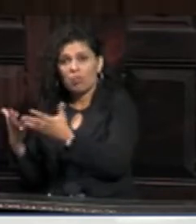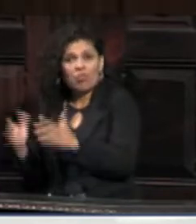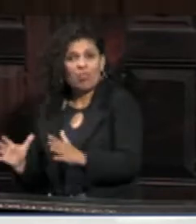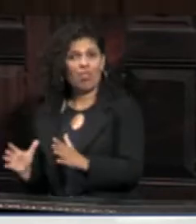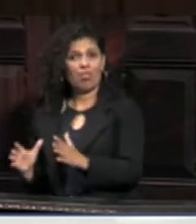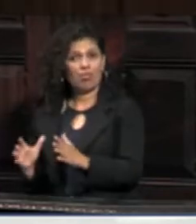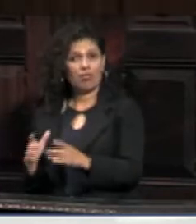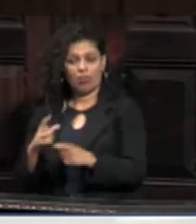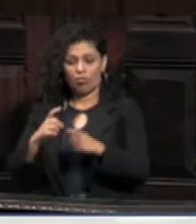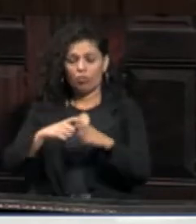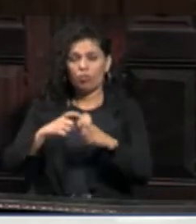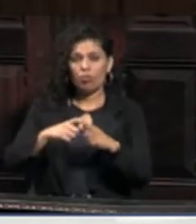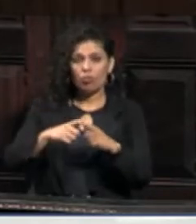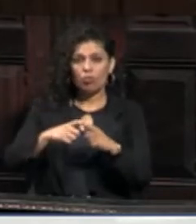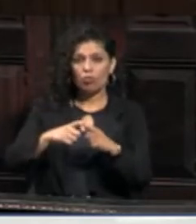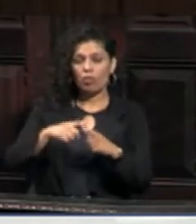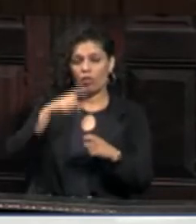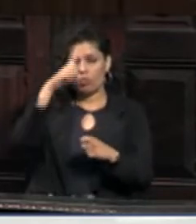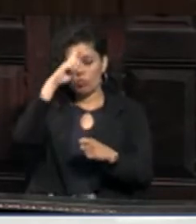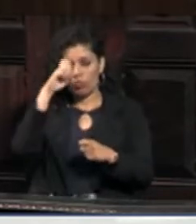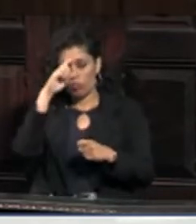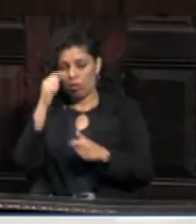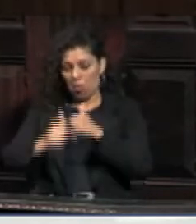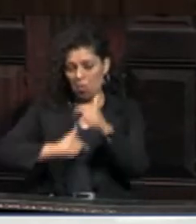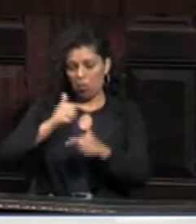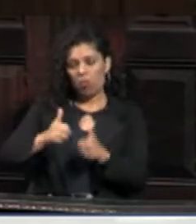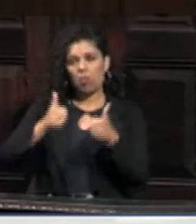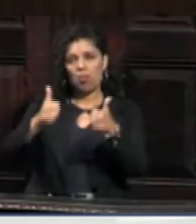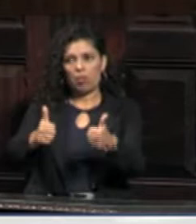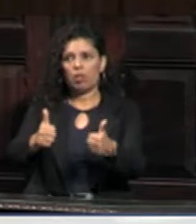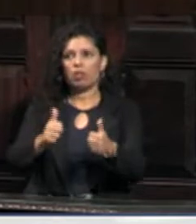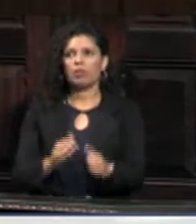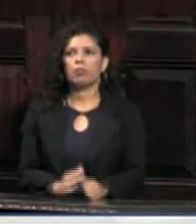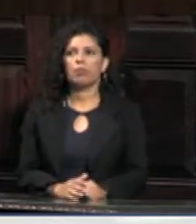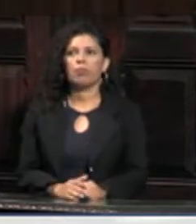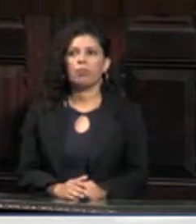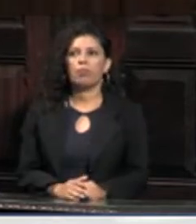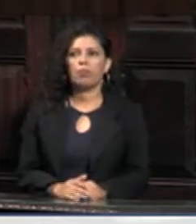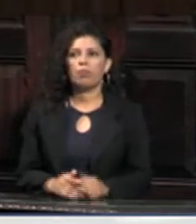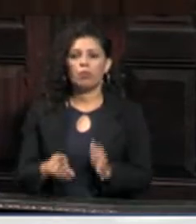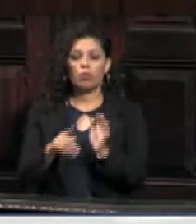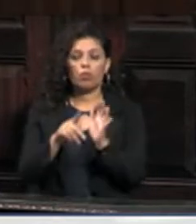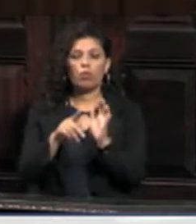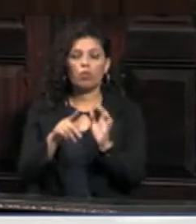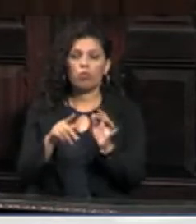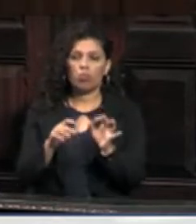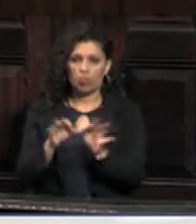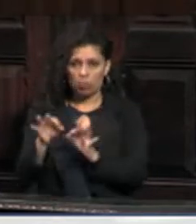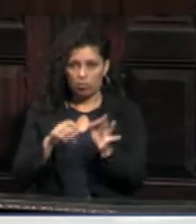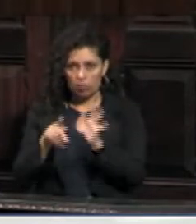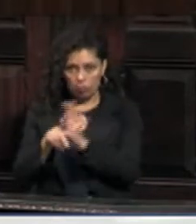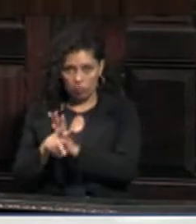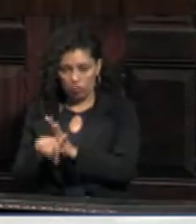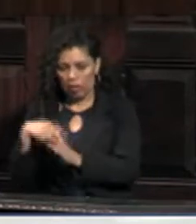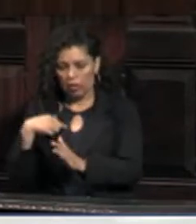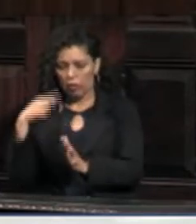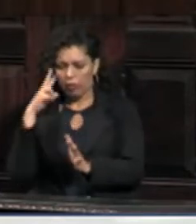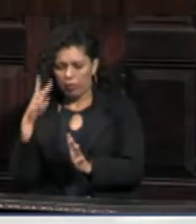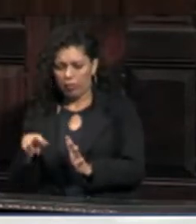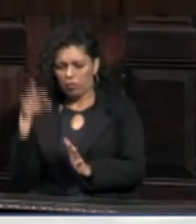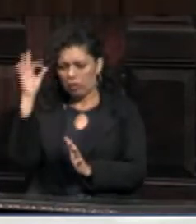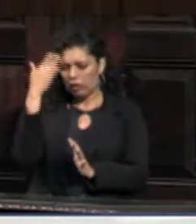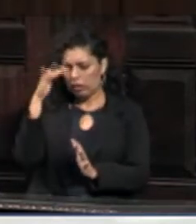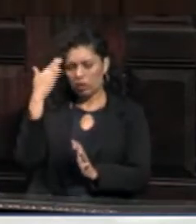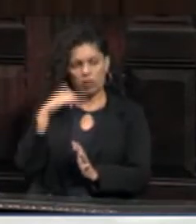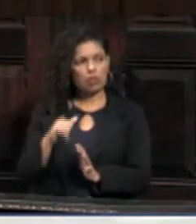para essa população. Infelizmente, esse projeto, ao meu entendimento, não